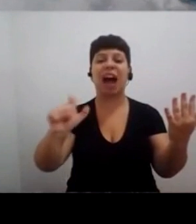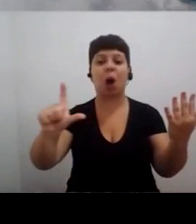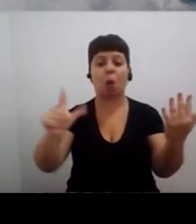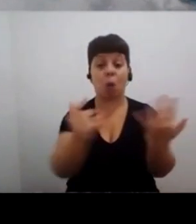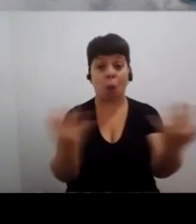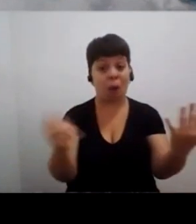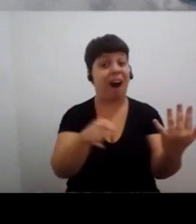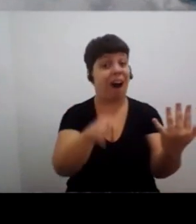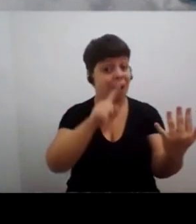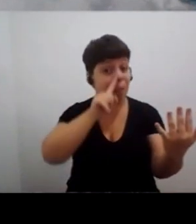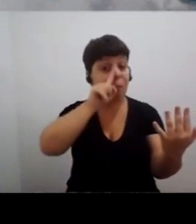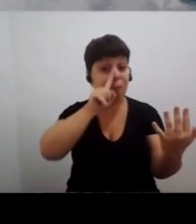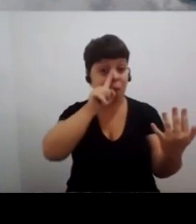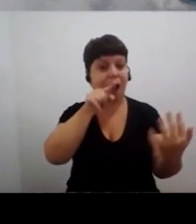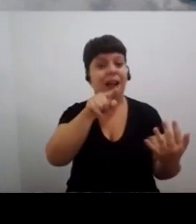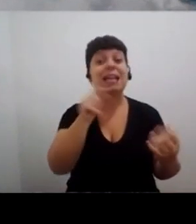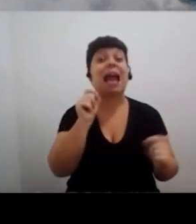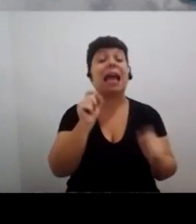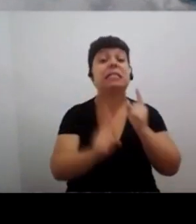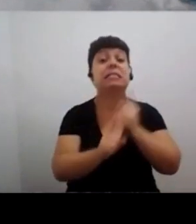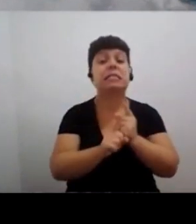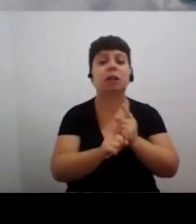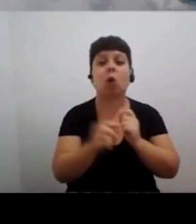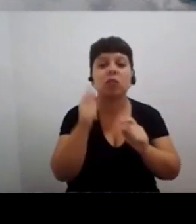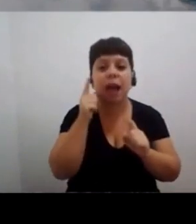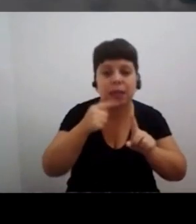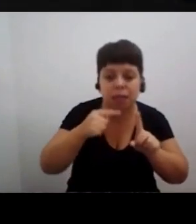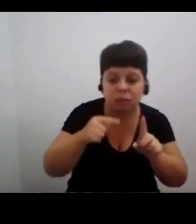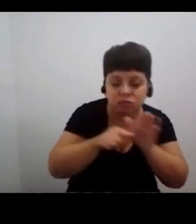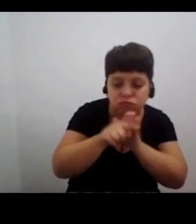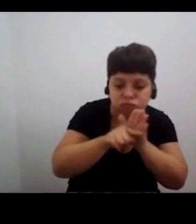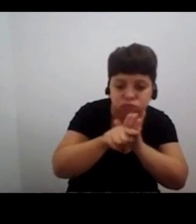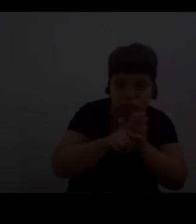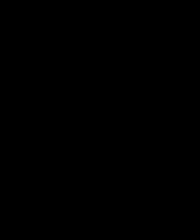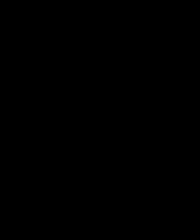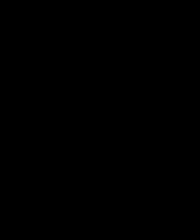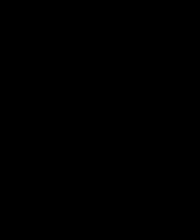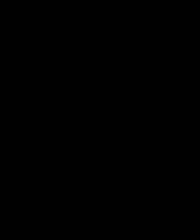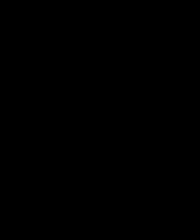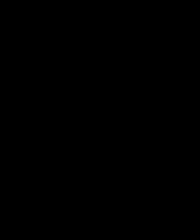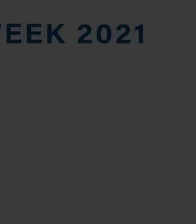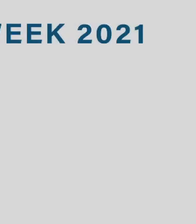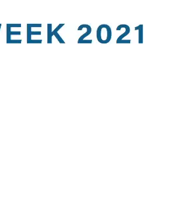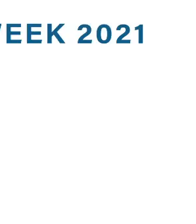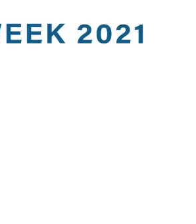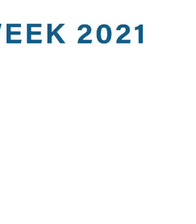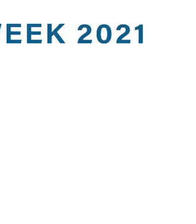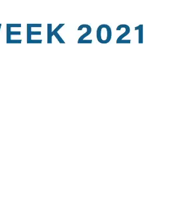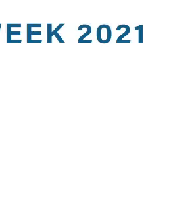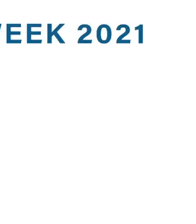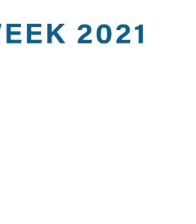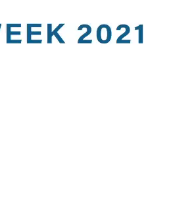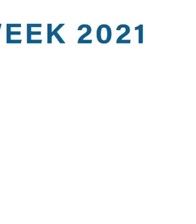estão e grande grande Ameaça é a ciência que vai vai médio G1